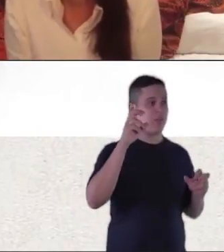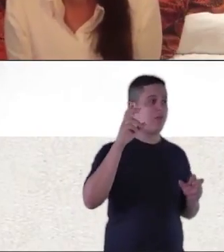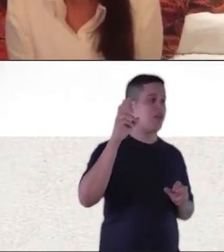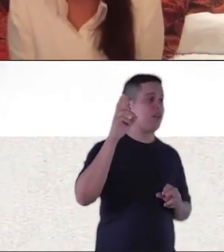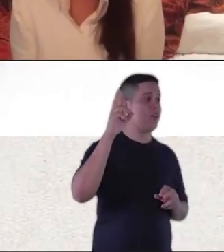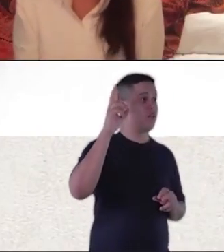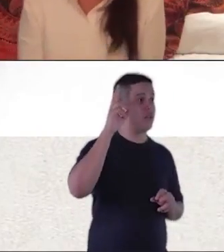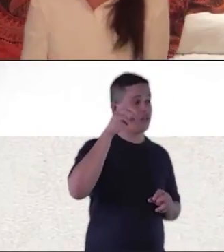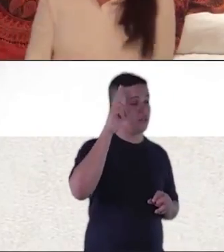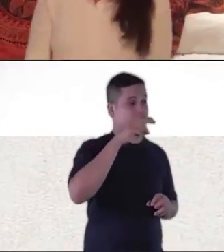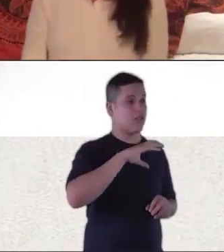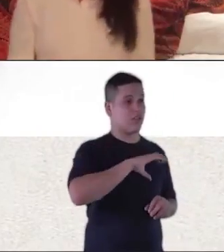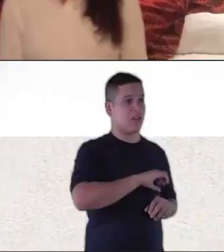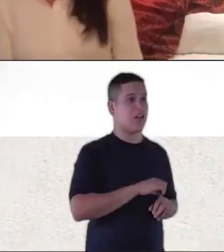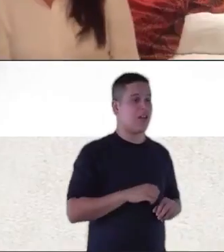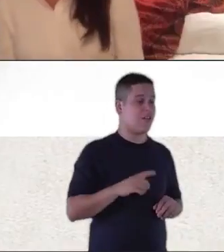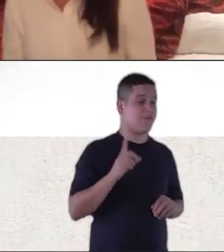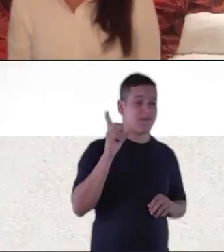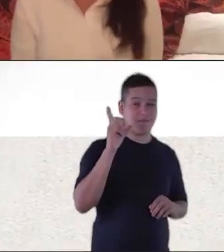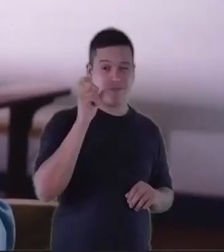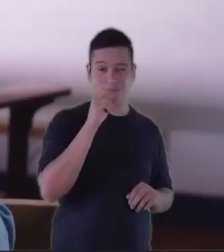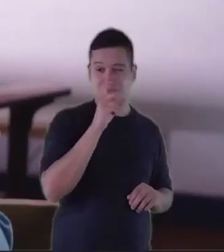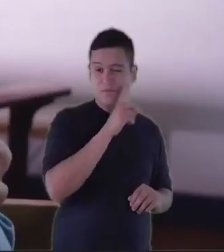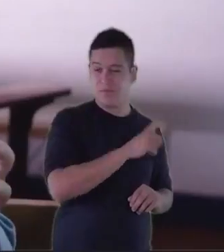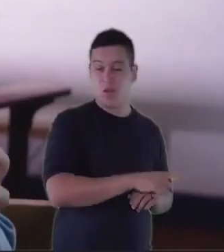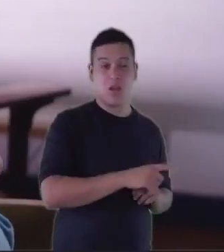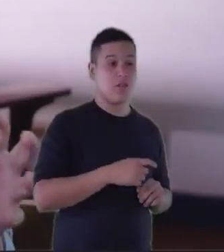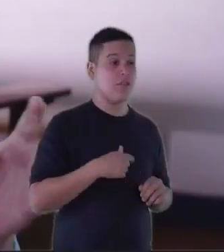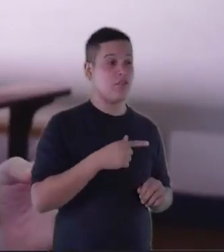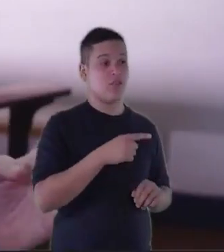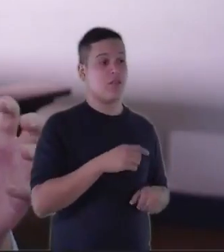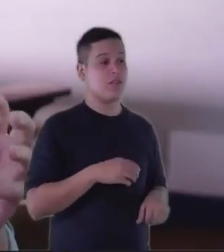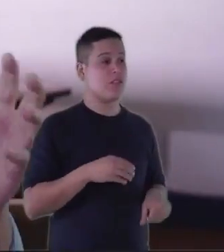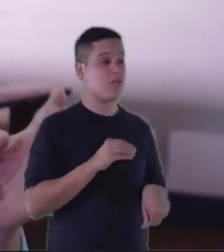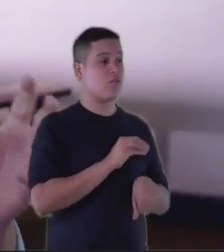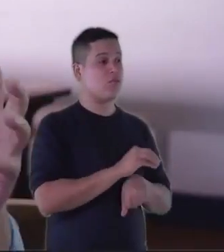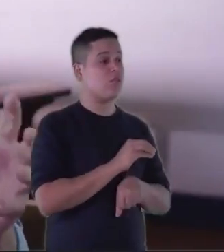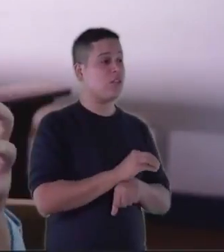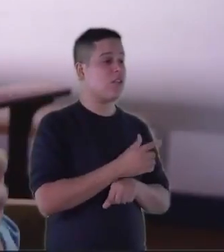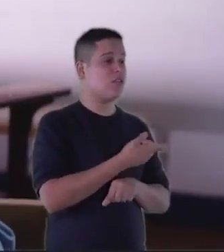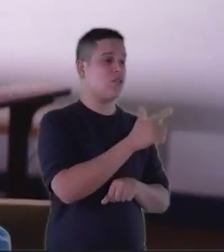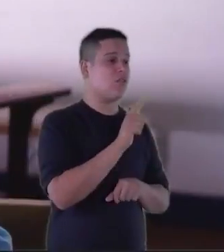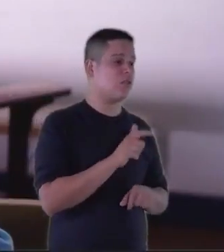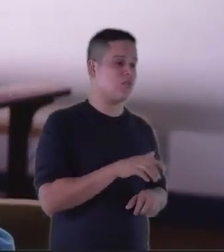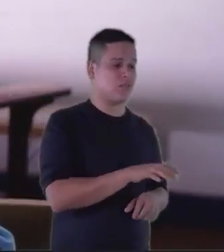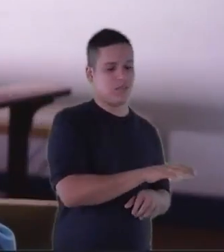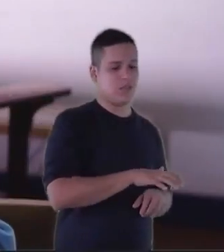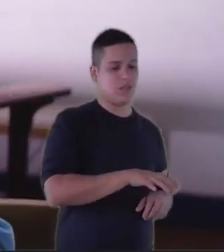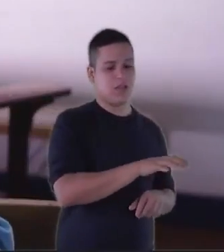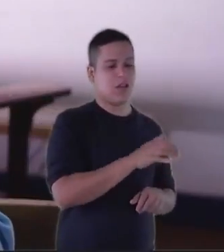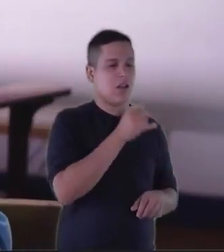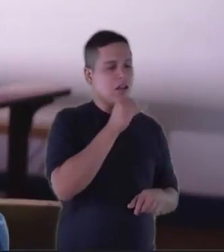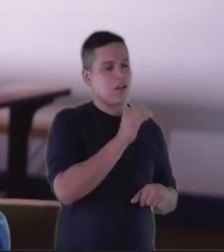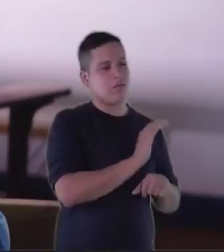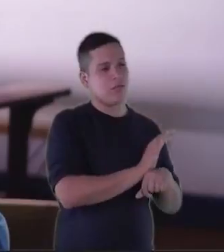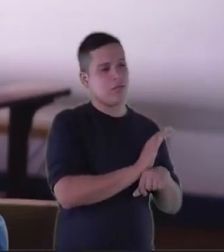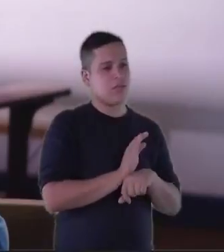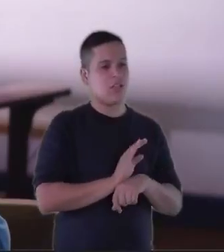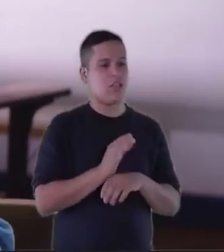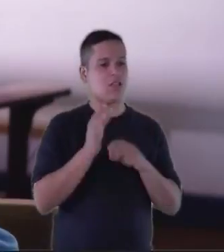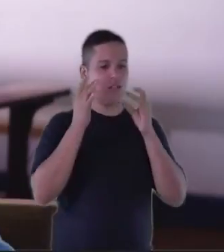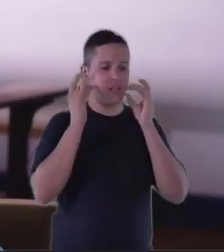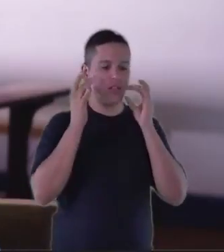é muito mais difícil de ser tratado do que em outras áreas, cinema ou teatro. Você ajuda ele